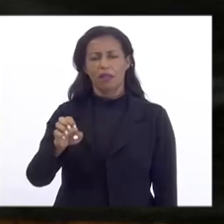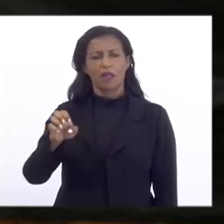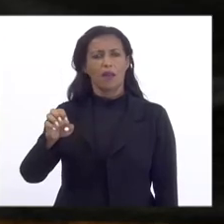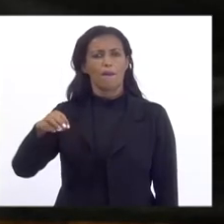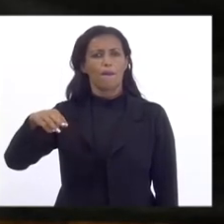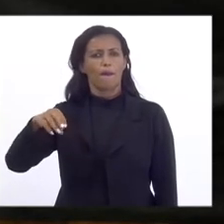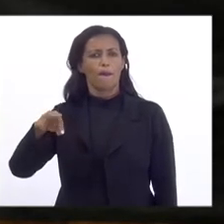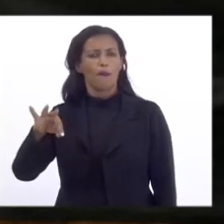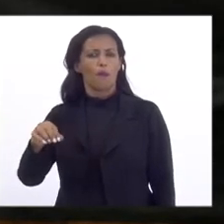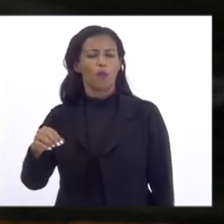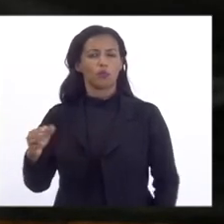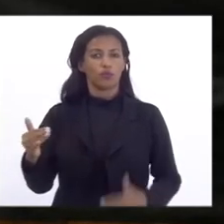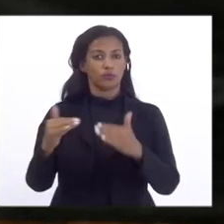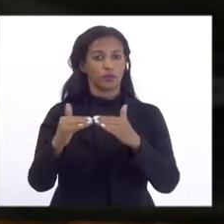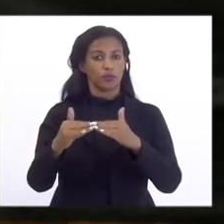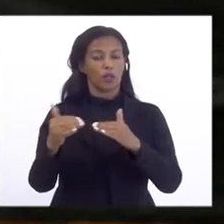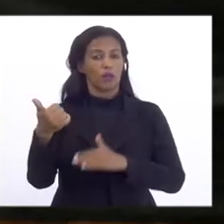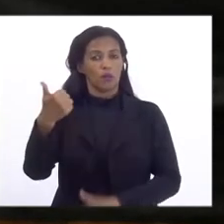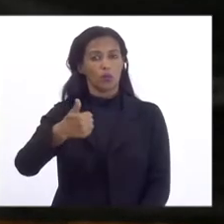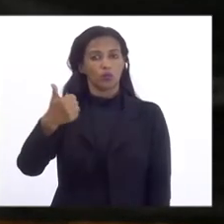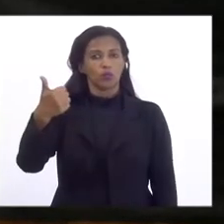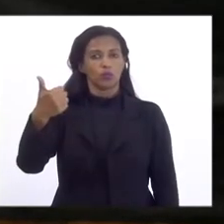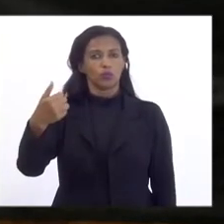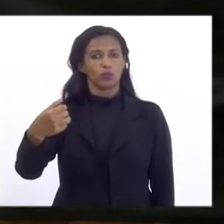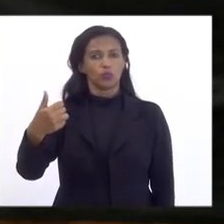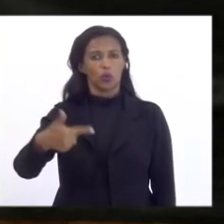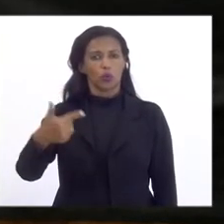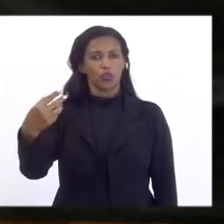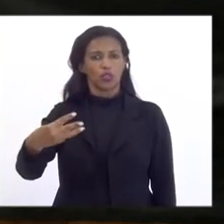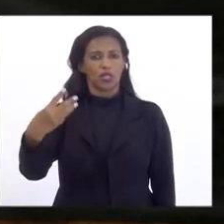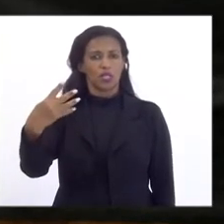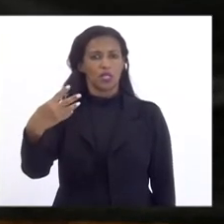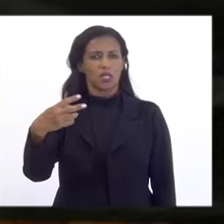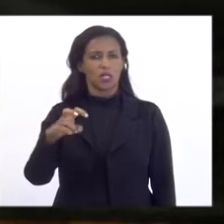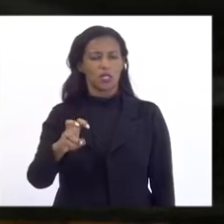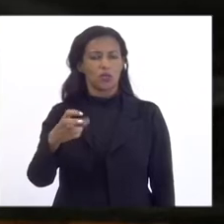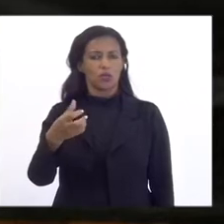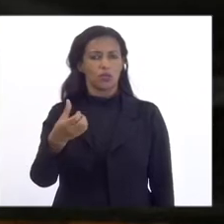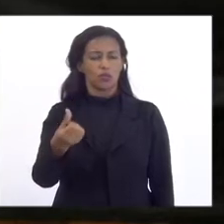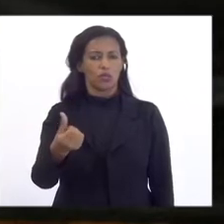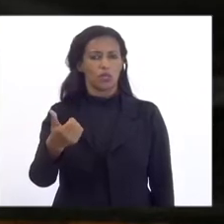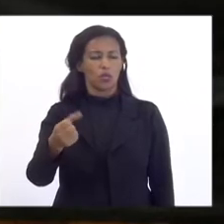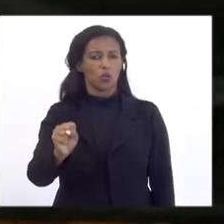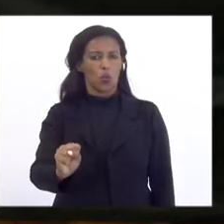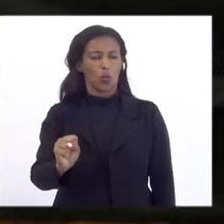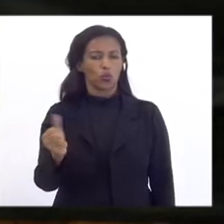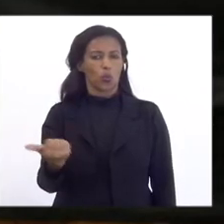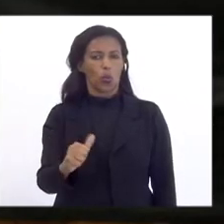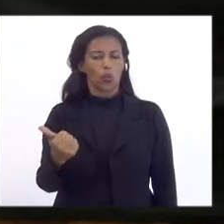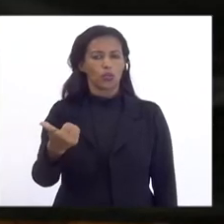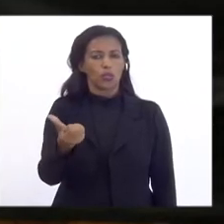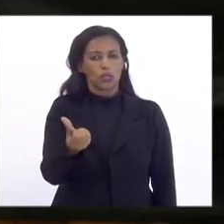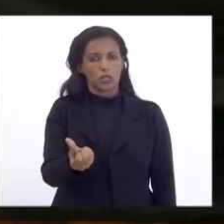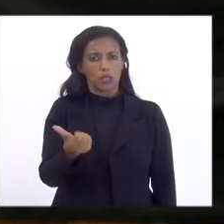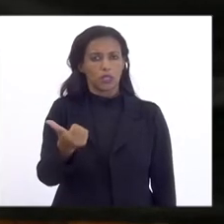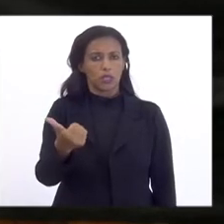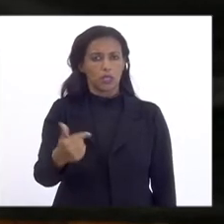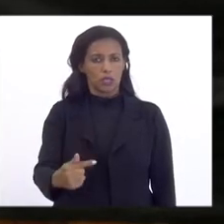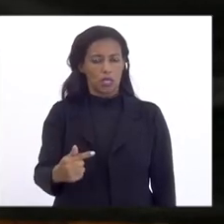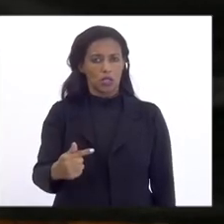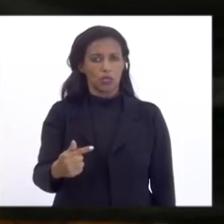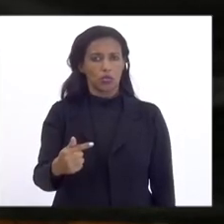parecer é favorável à emenda 1, 2, 3, 4, 5, 6, 7, 8, 11, 16 e